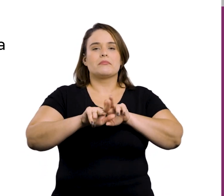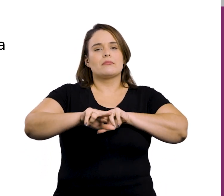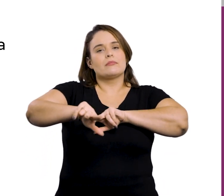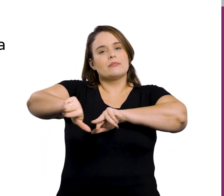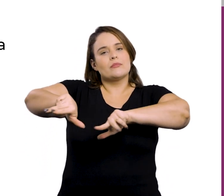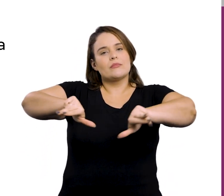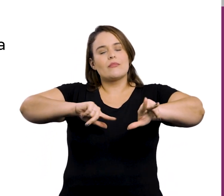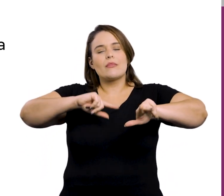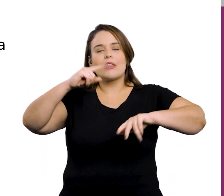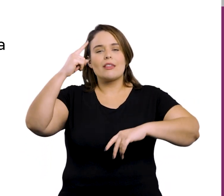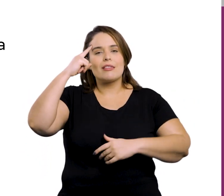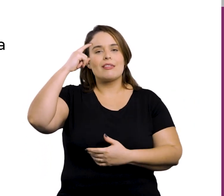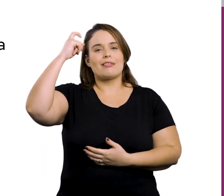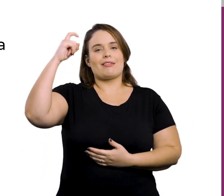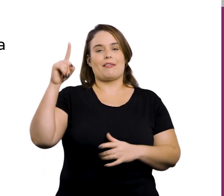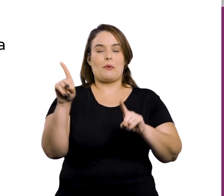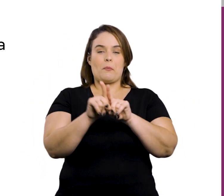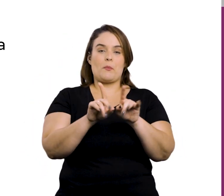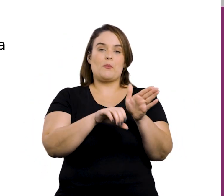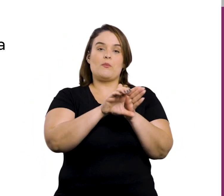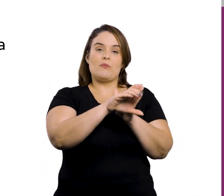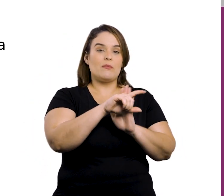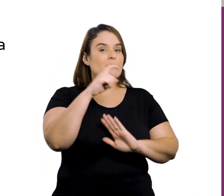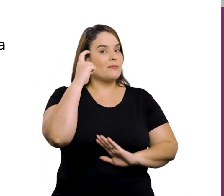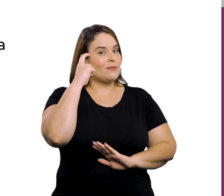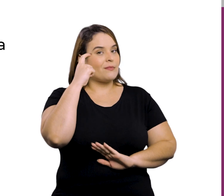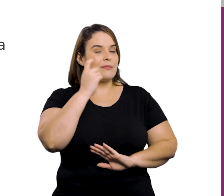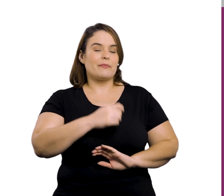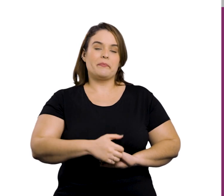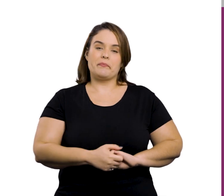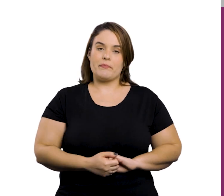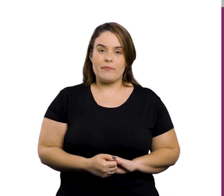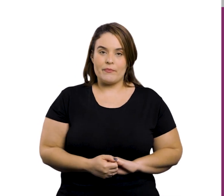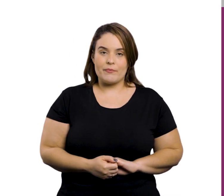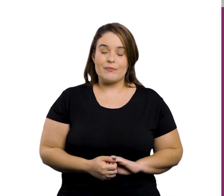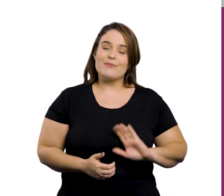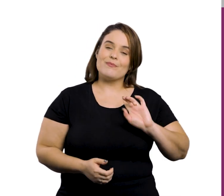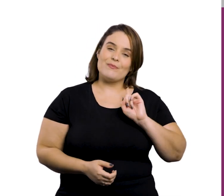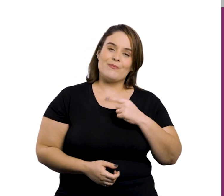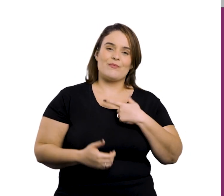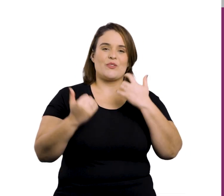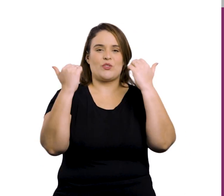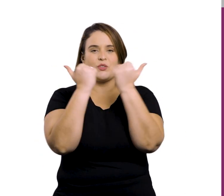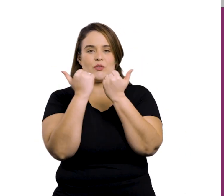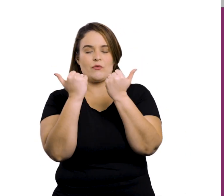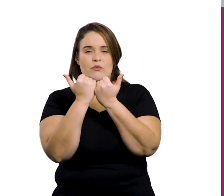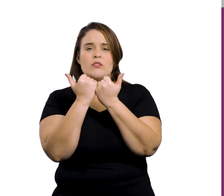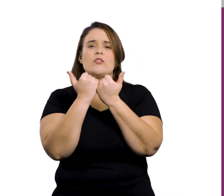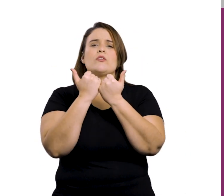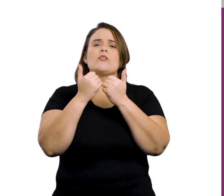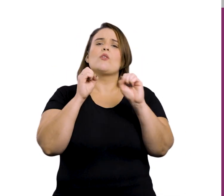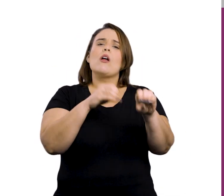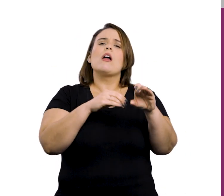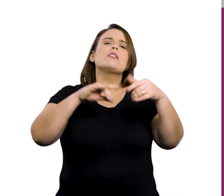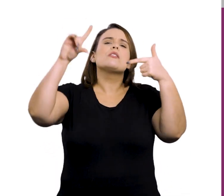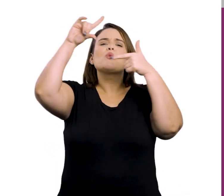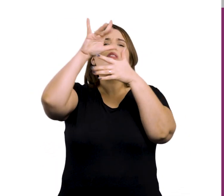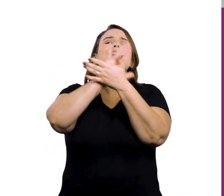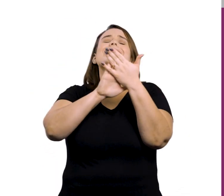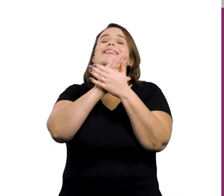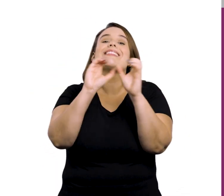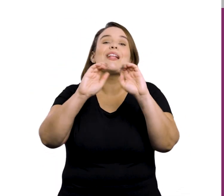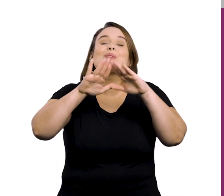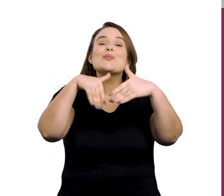na pluralidade de ideias e concepções a respeito dele. Por isso, defendemos uma educação sem censuras,